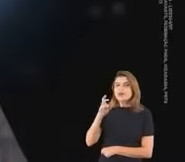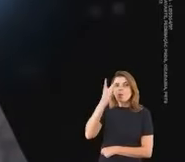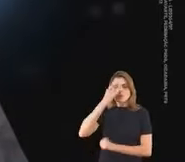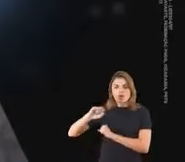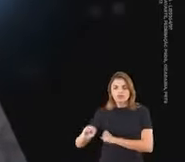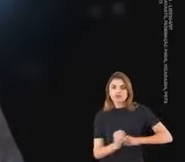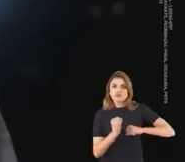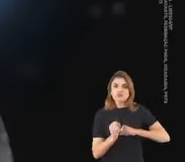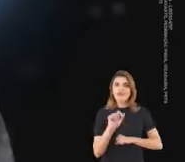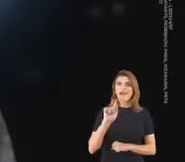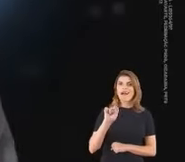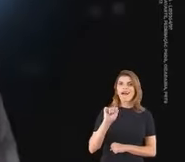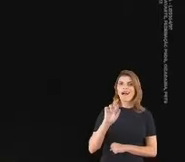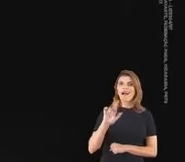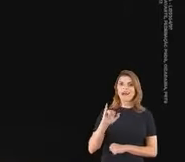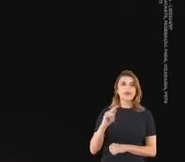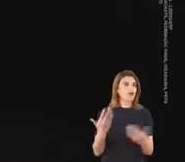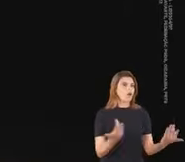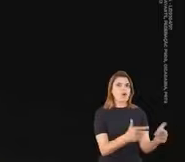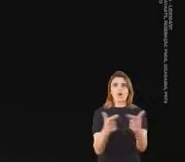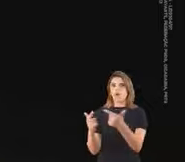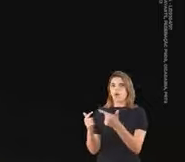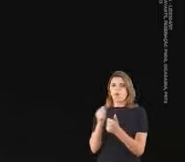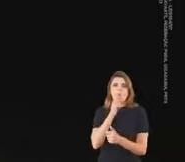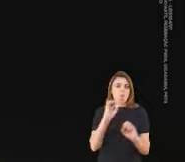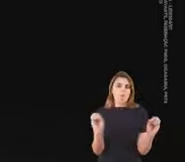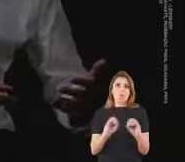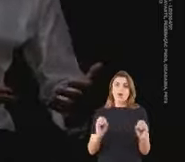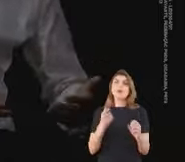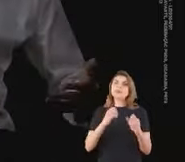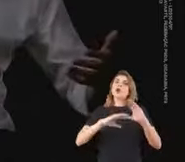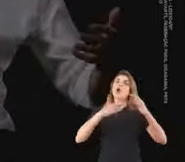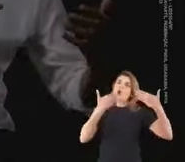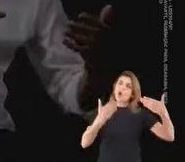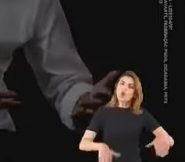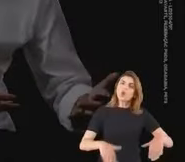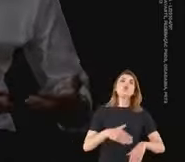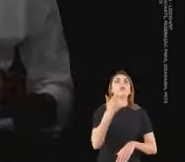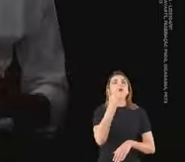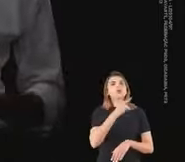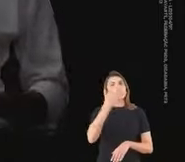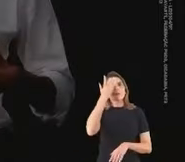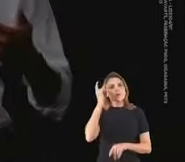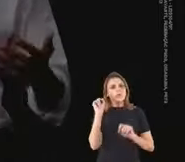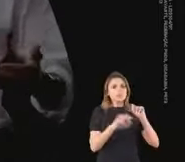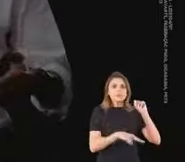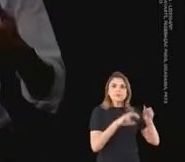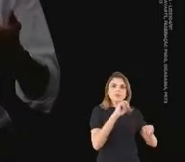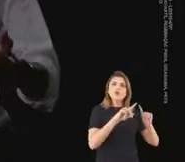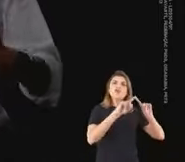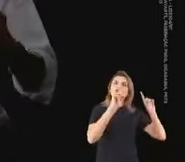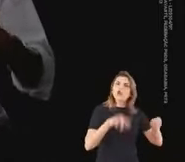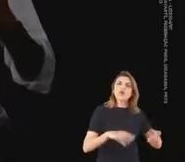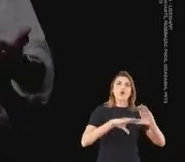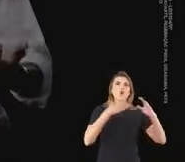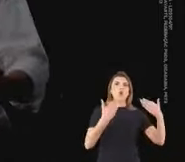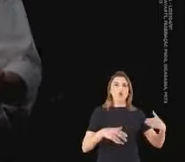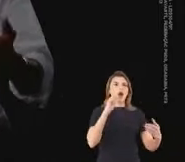garis concursados. E hoje não tem esses garis. Nós precisamos fazer concurso público para ter mais